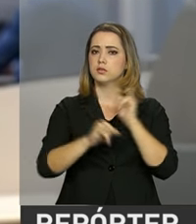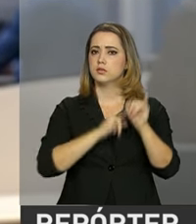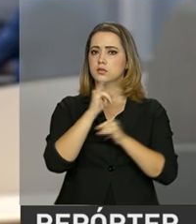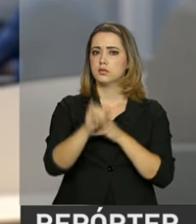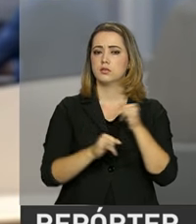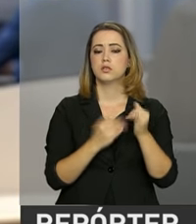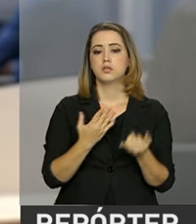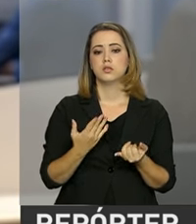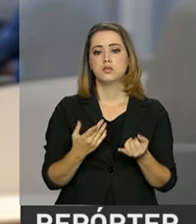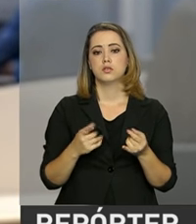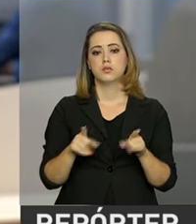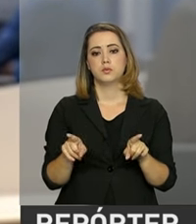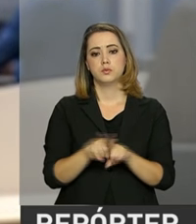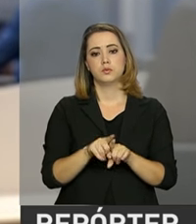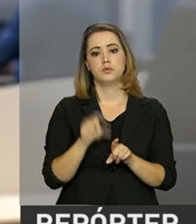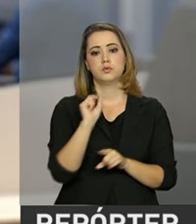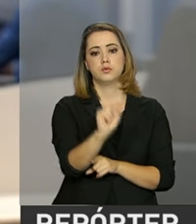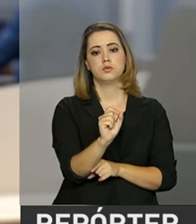informações,